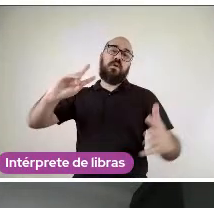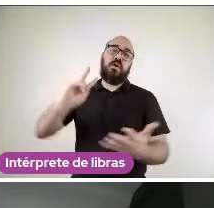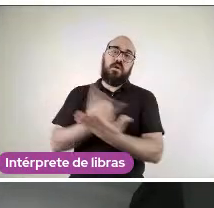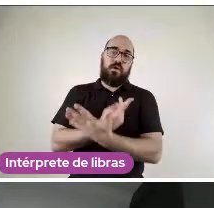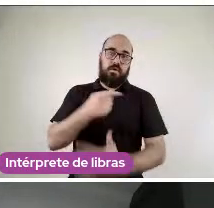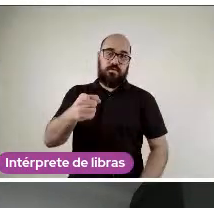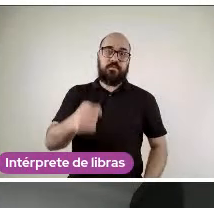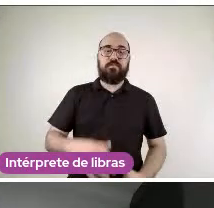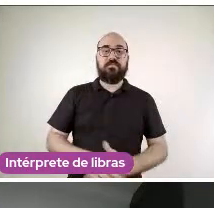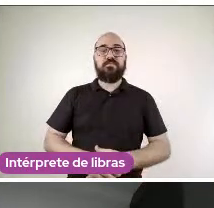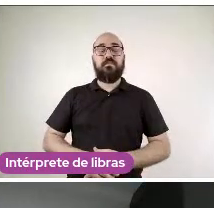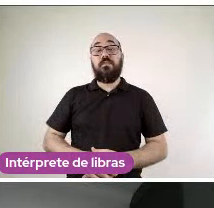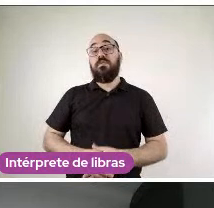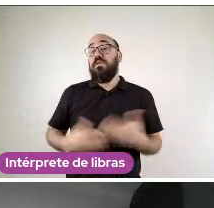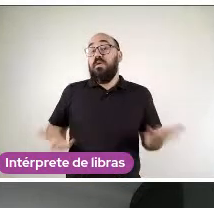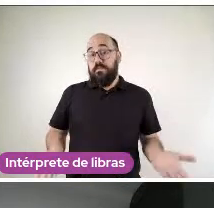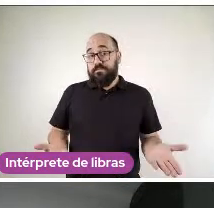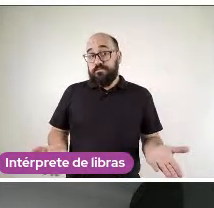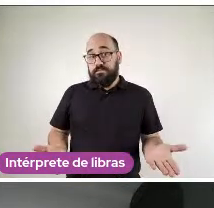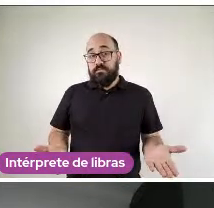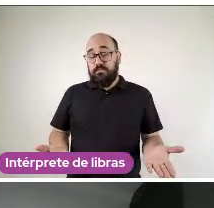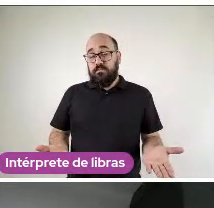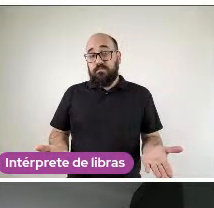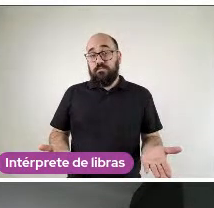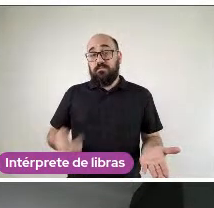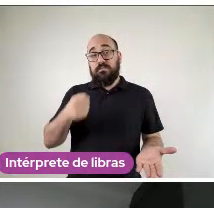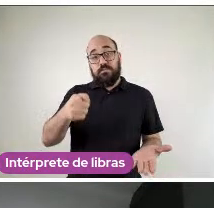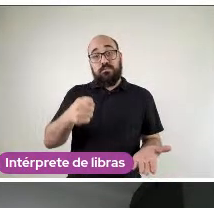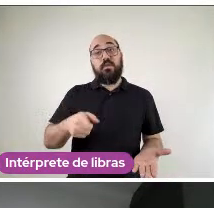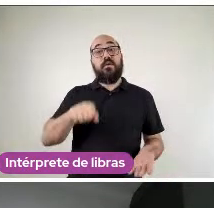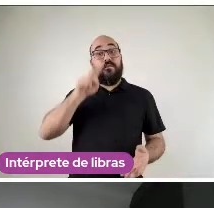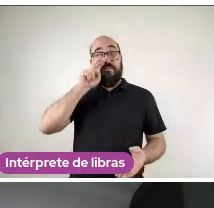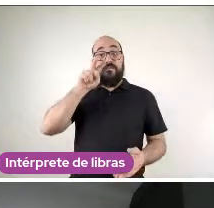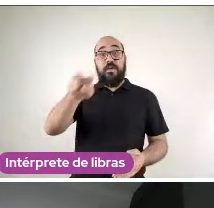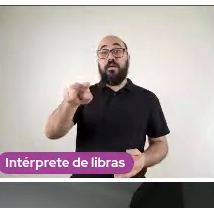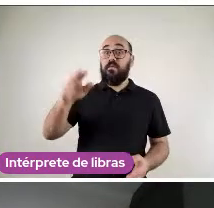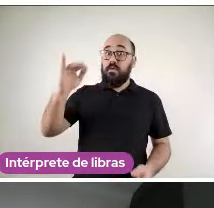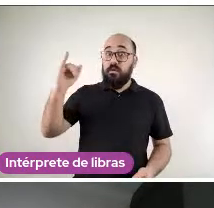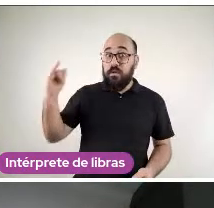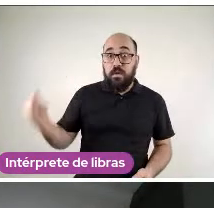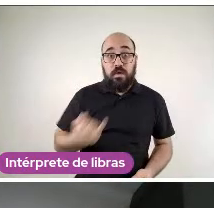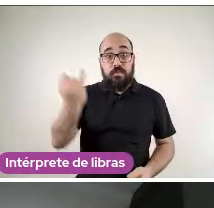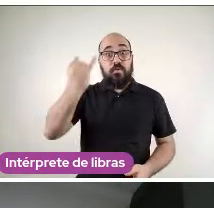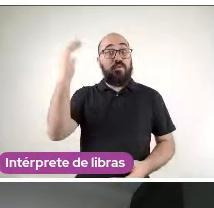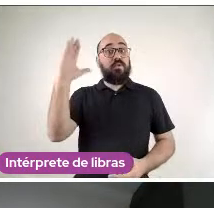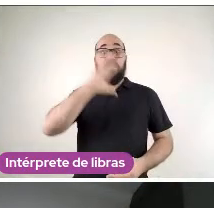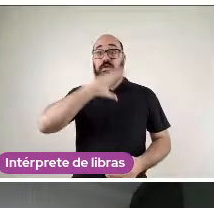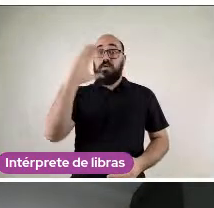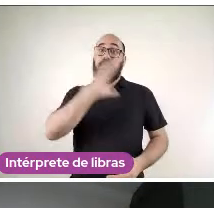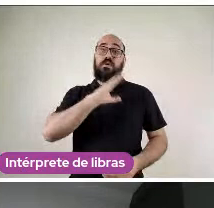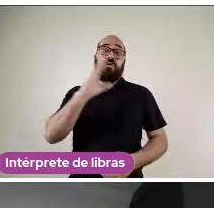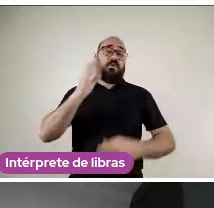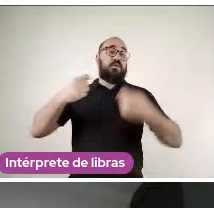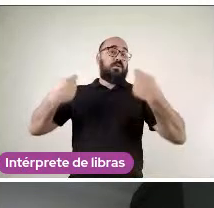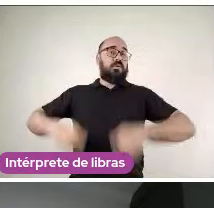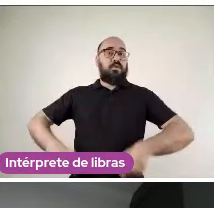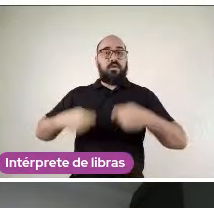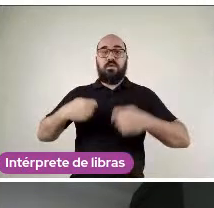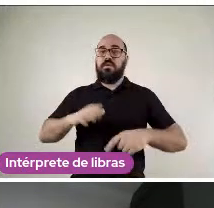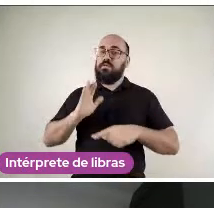que foi muito preponderante, né, o aspecto da emergência. O outro